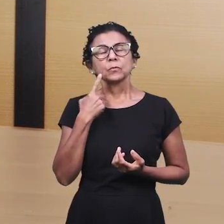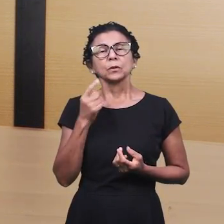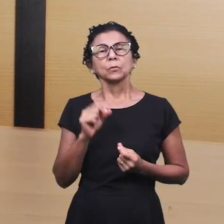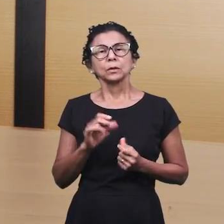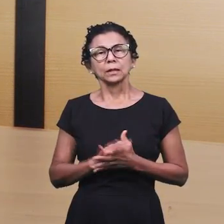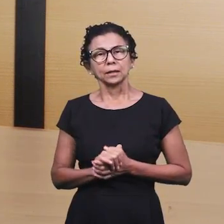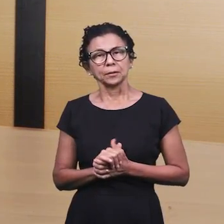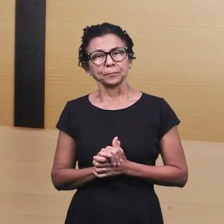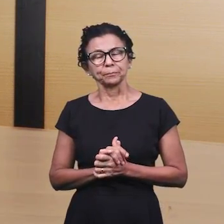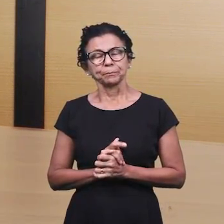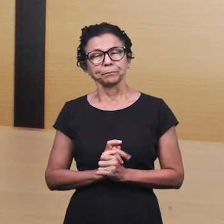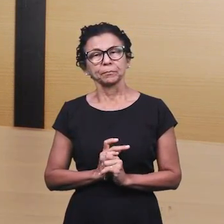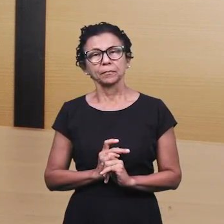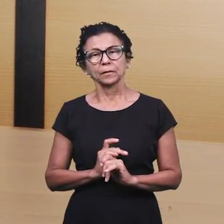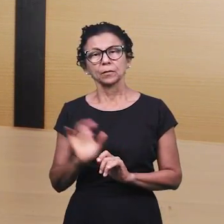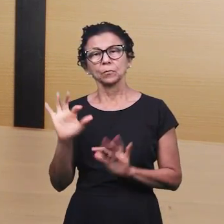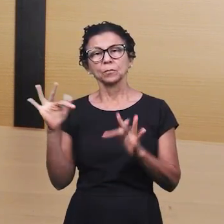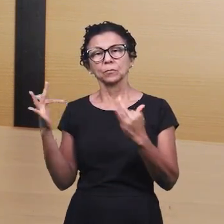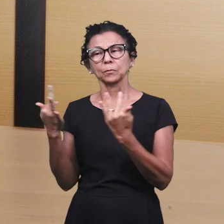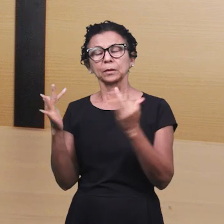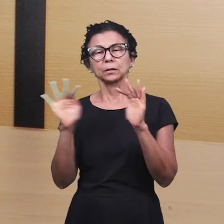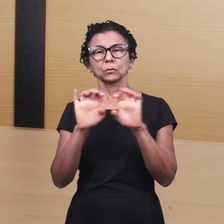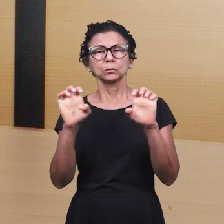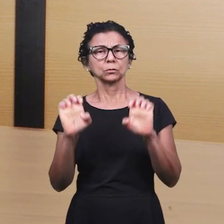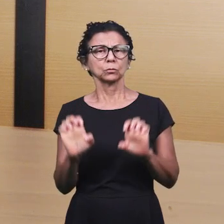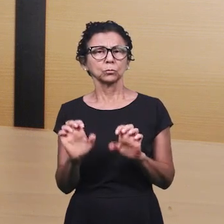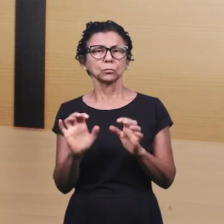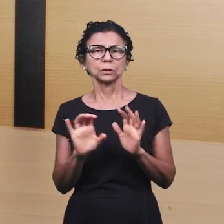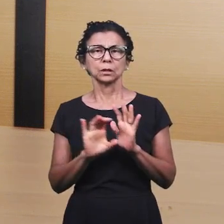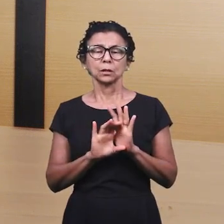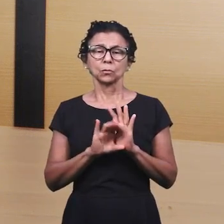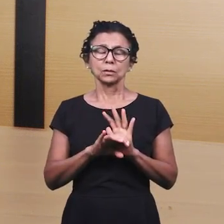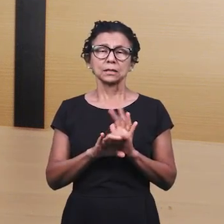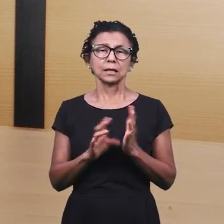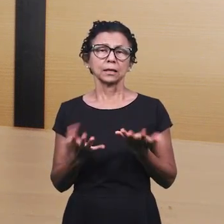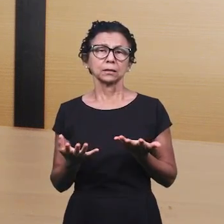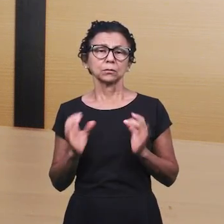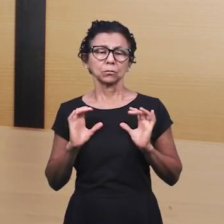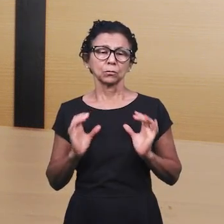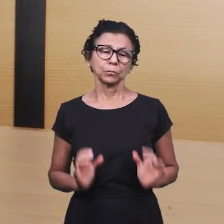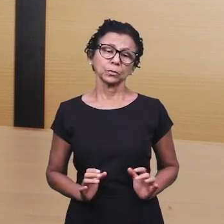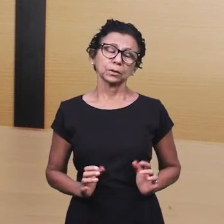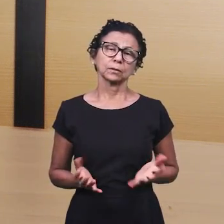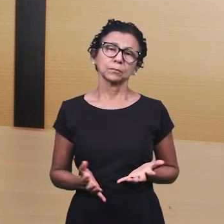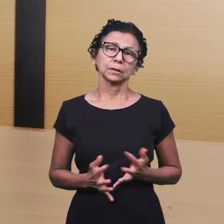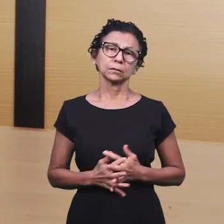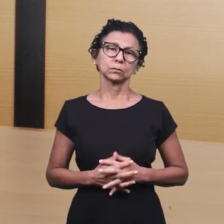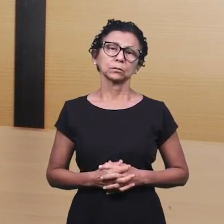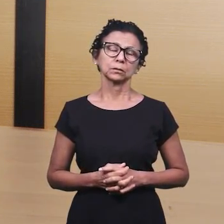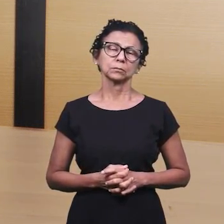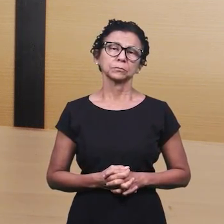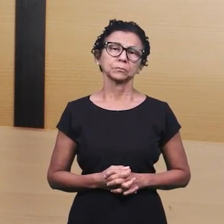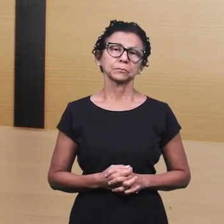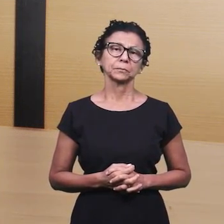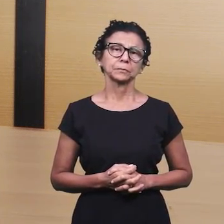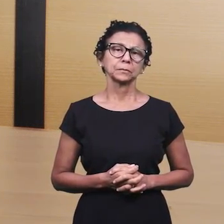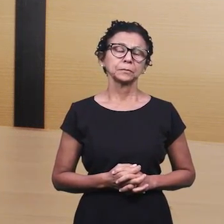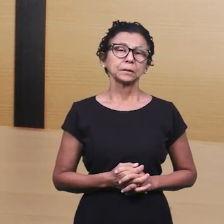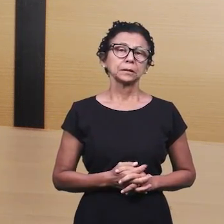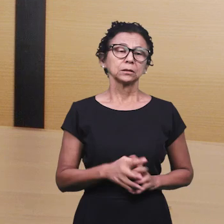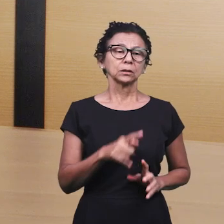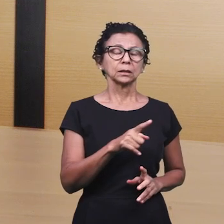de família, né, forma de viver de família. E é o que tem levado à situação que nós estamos vivendo.